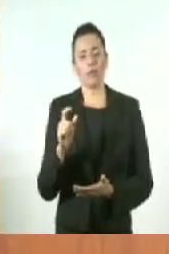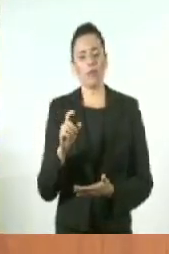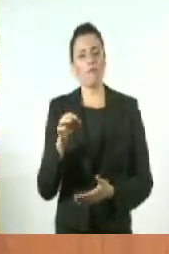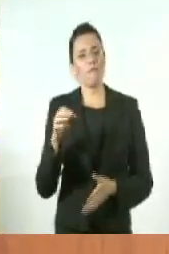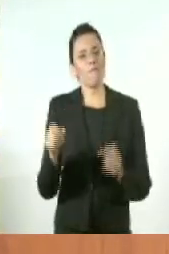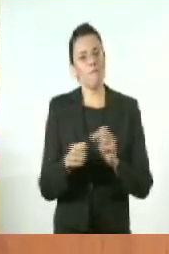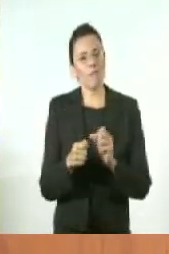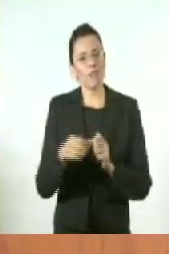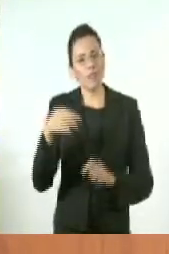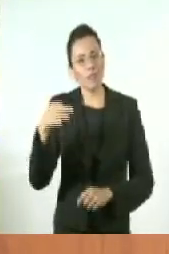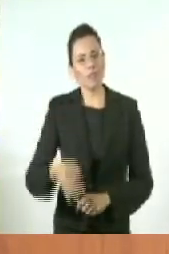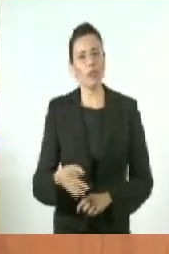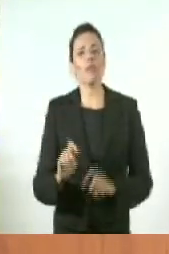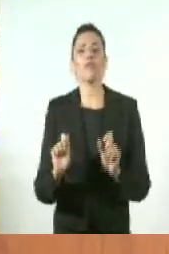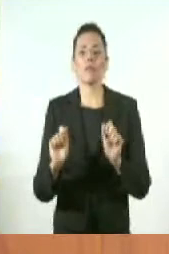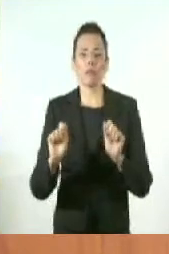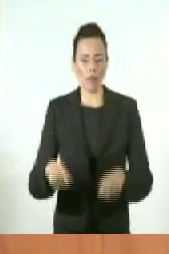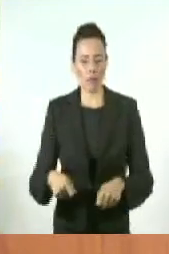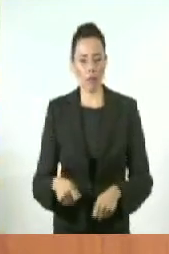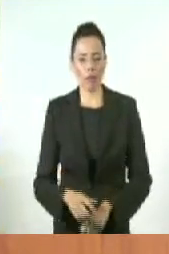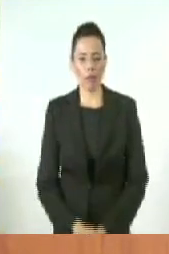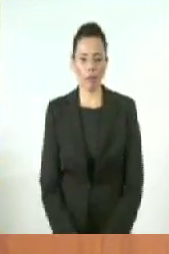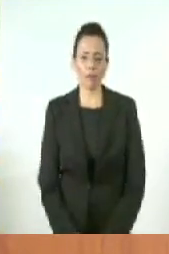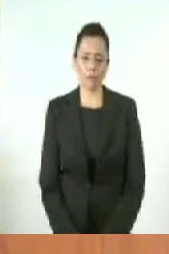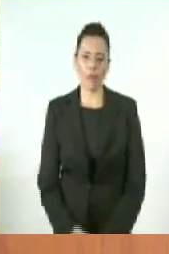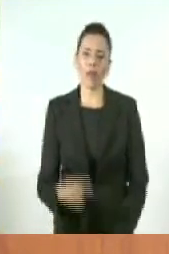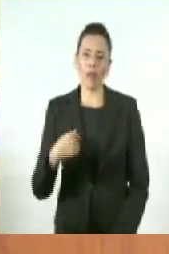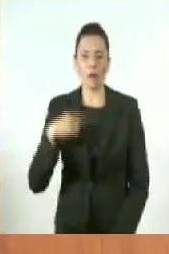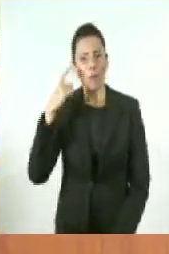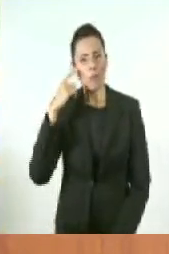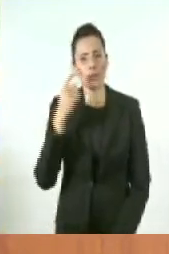que o governador, por favor, chame o seu diretor, chame